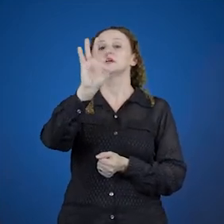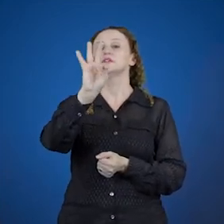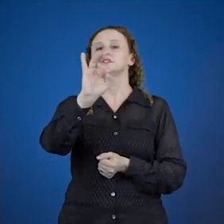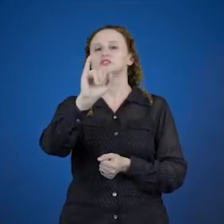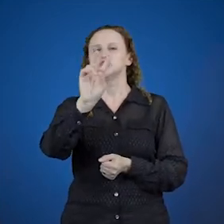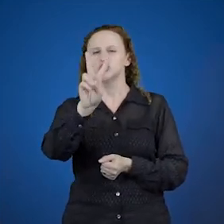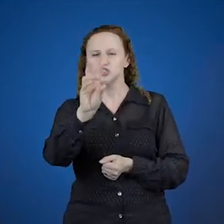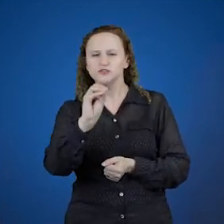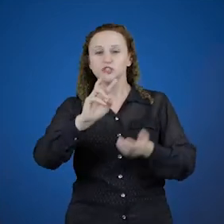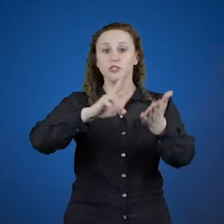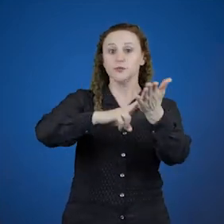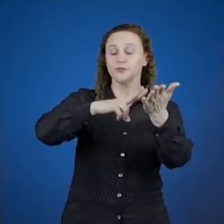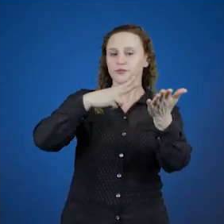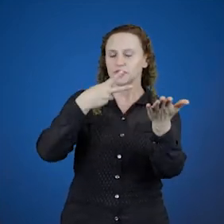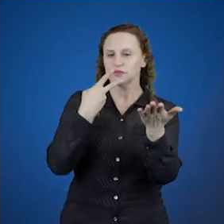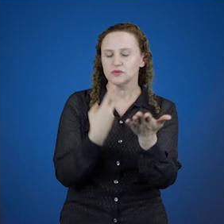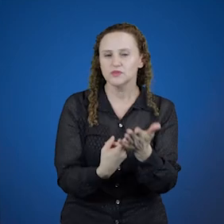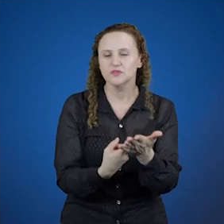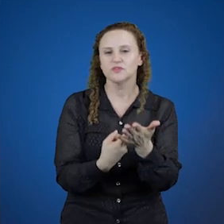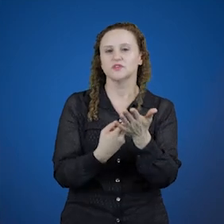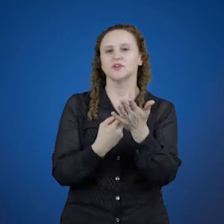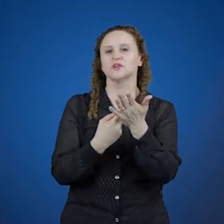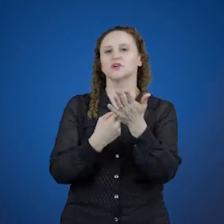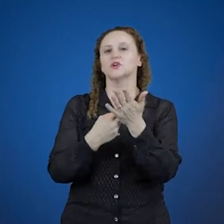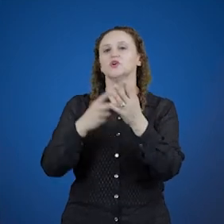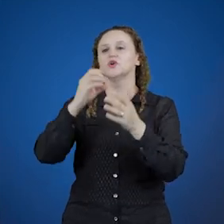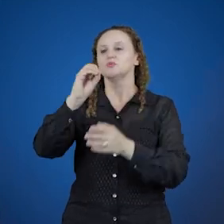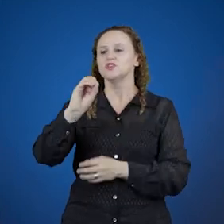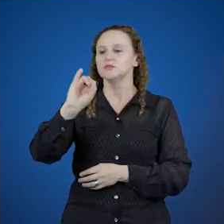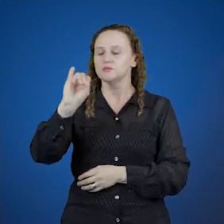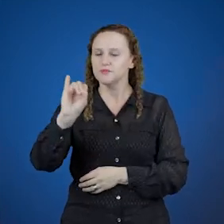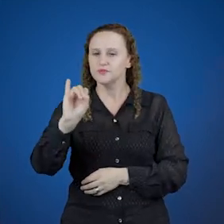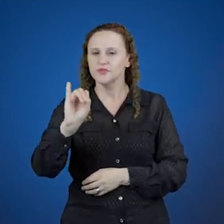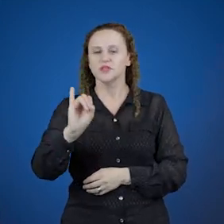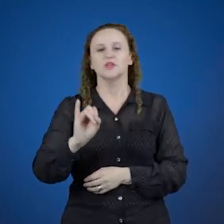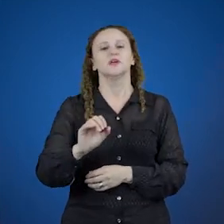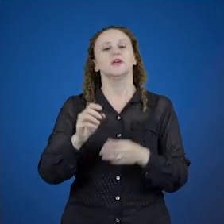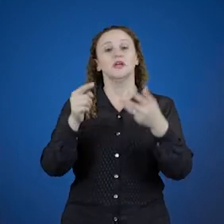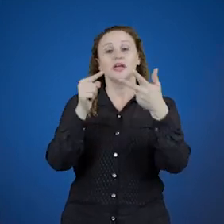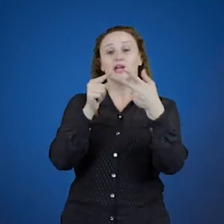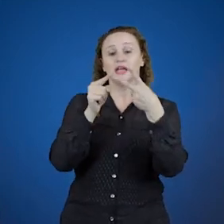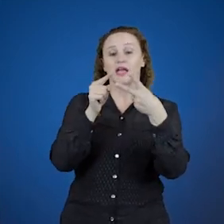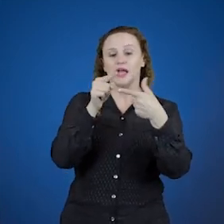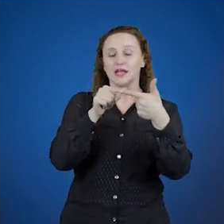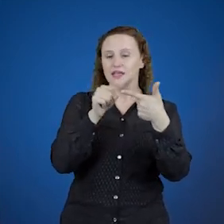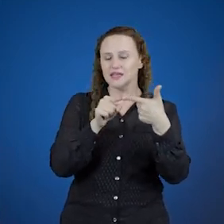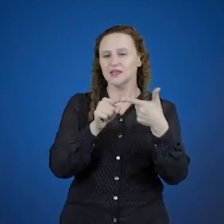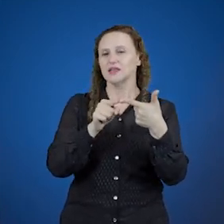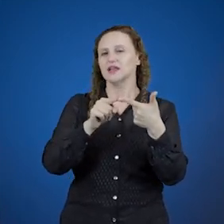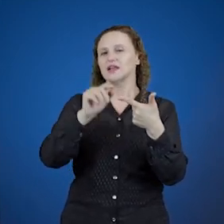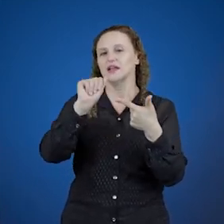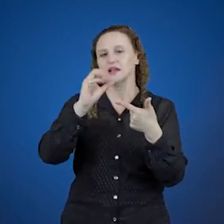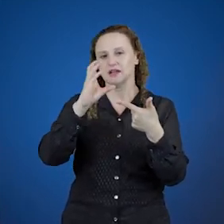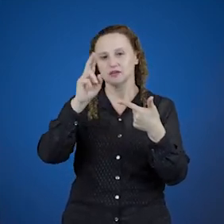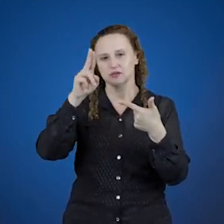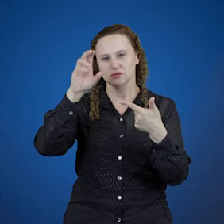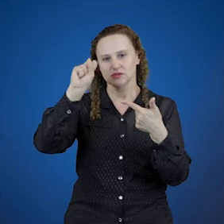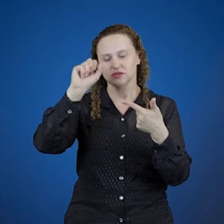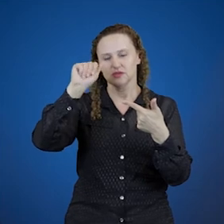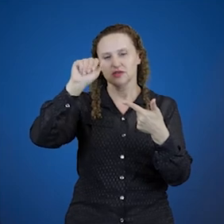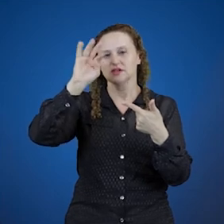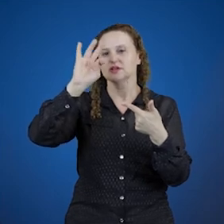vamos usar para traduzir o objeto indireto o caso acusativo nós vamos